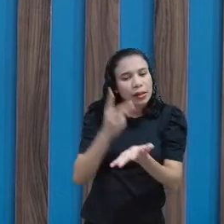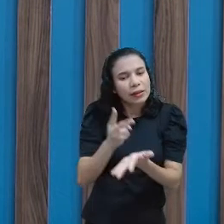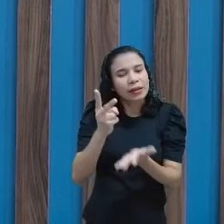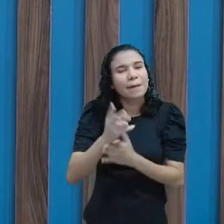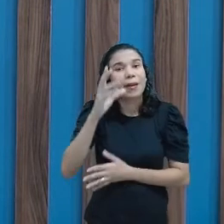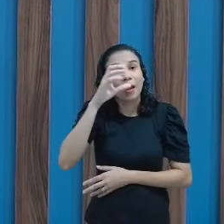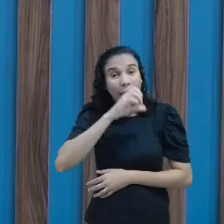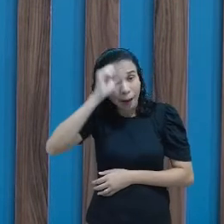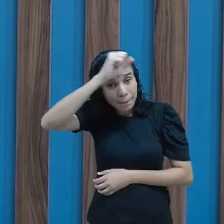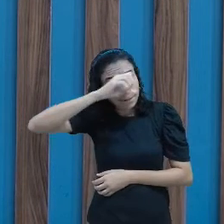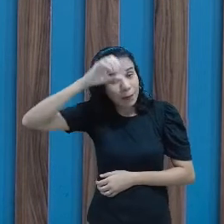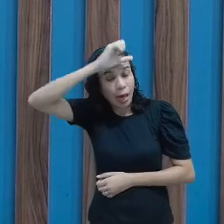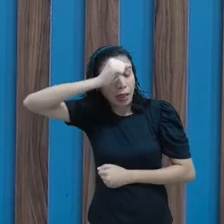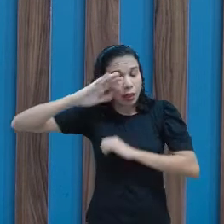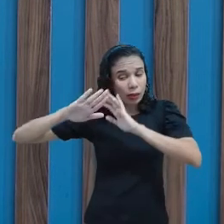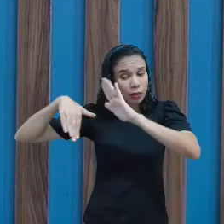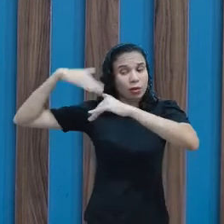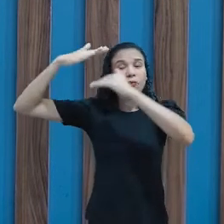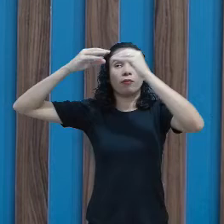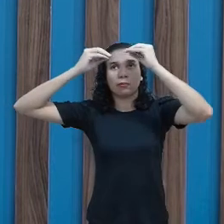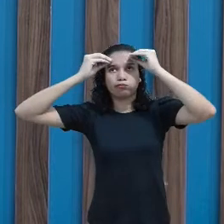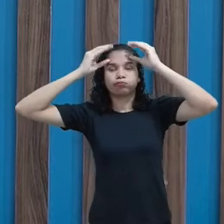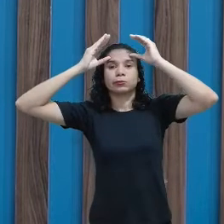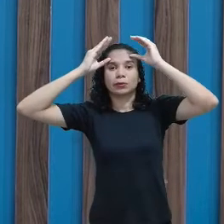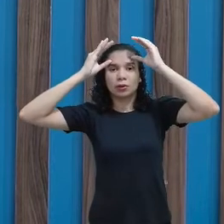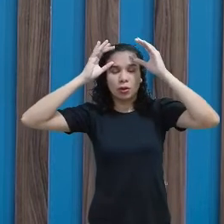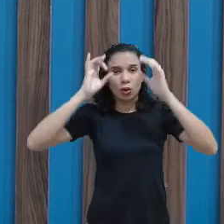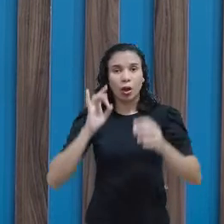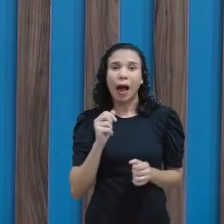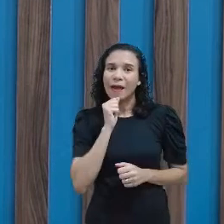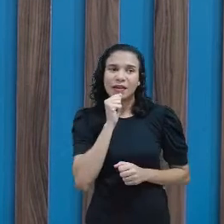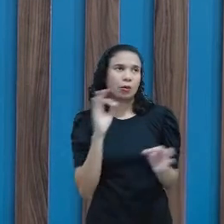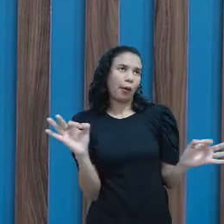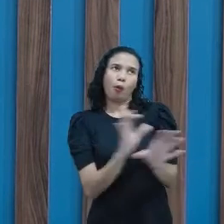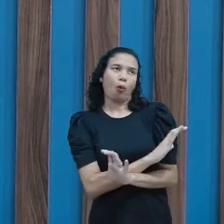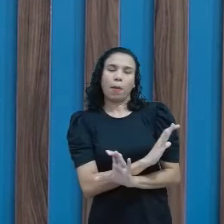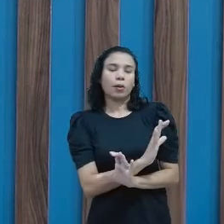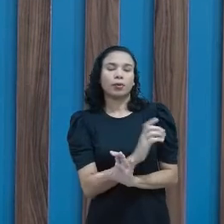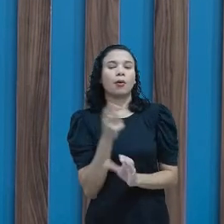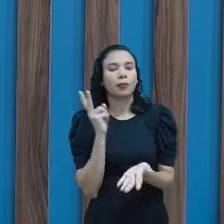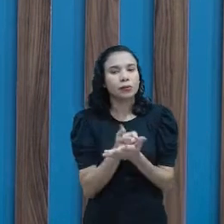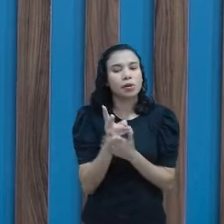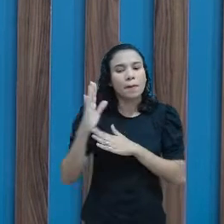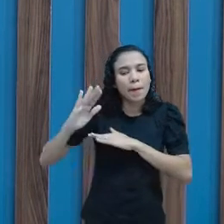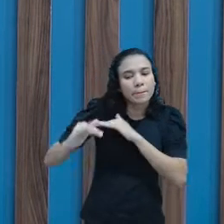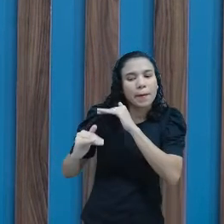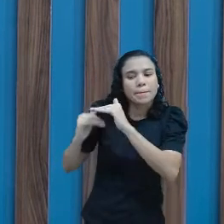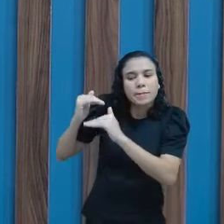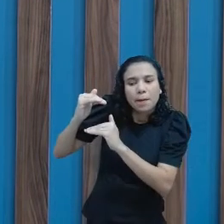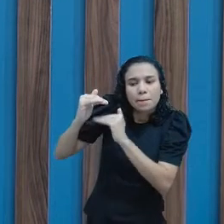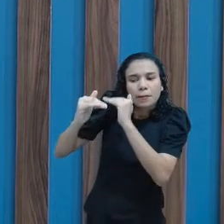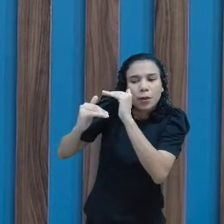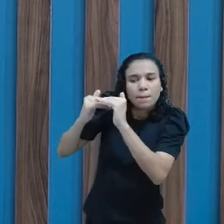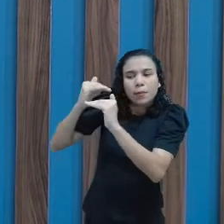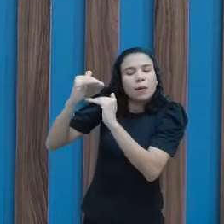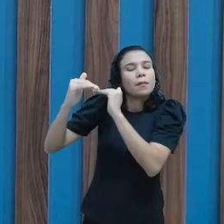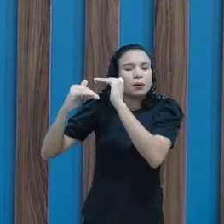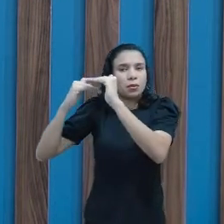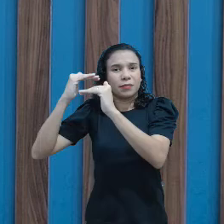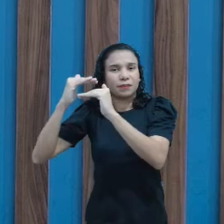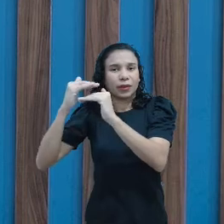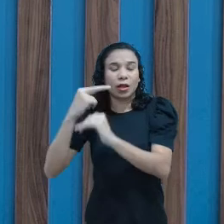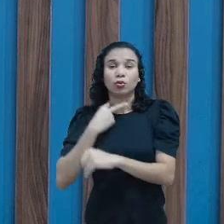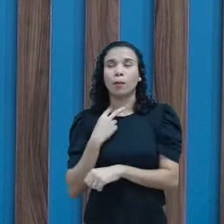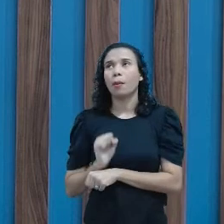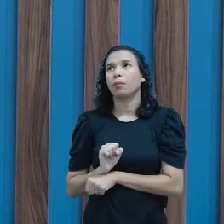somos um ser em formação, não é verdade? Ninguém está pronto, acabado. Estamos sempre em evolução, evoluindo. Não